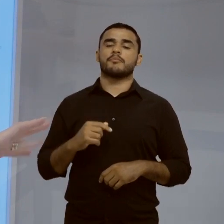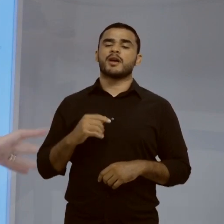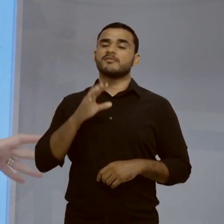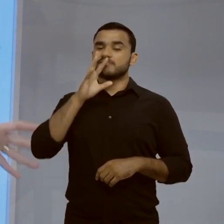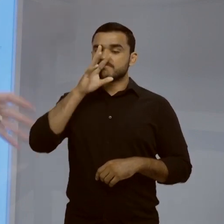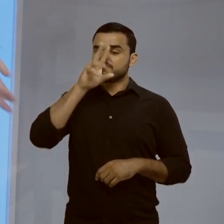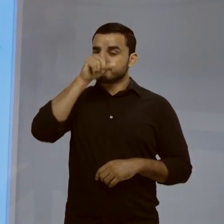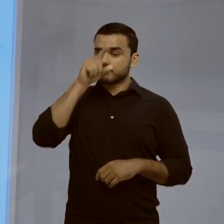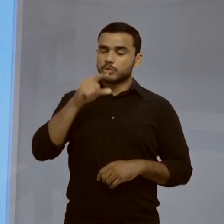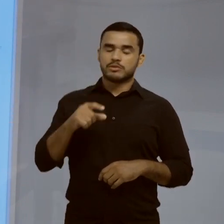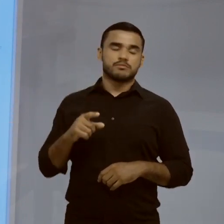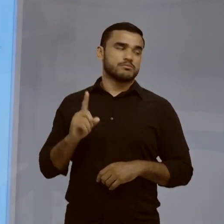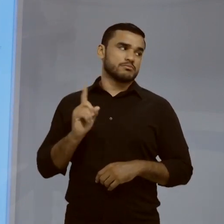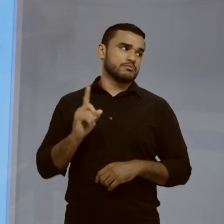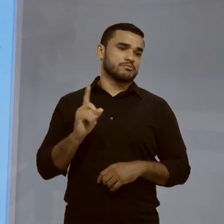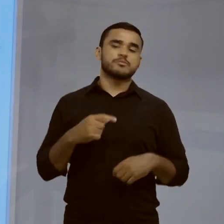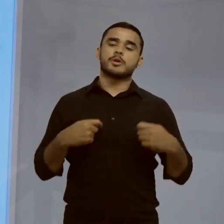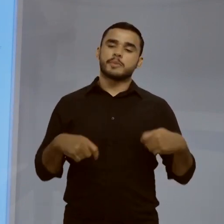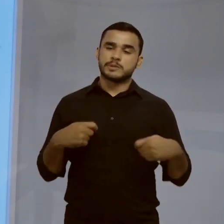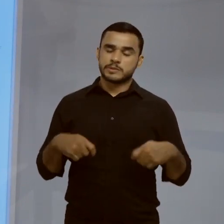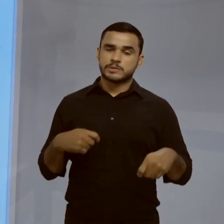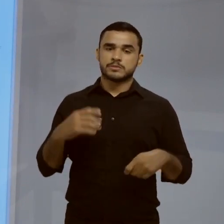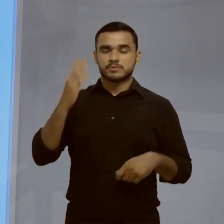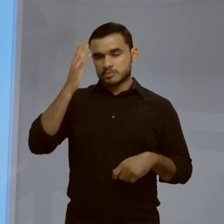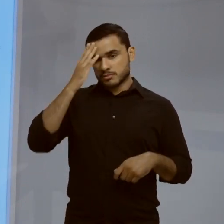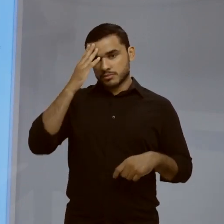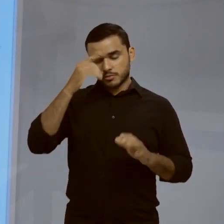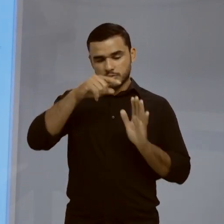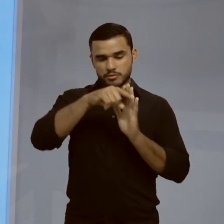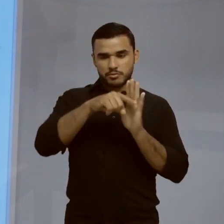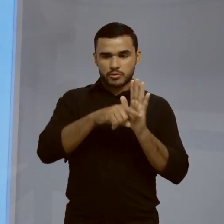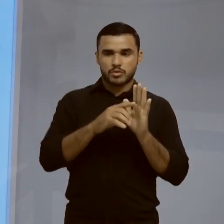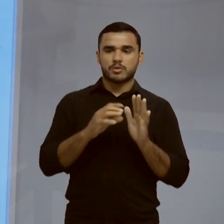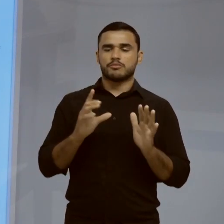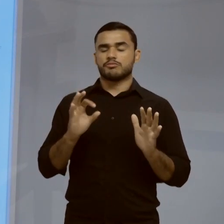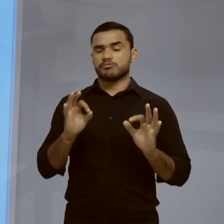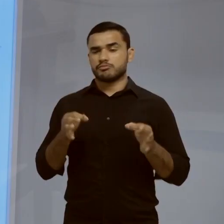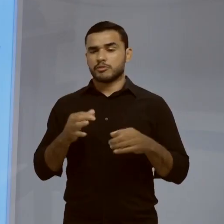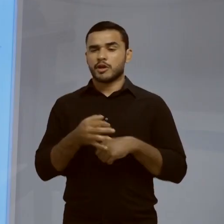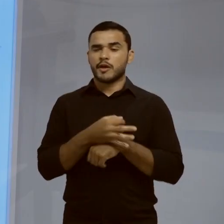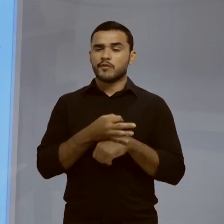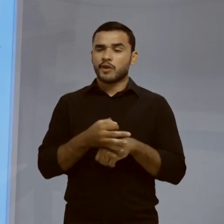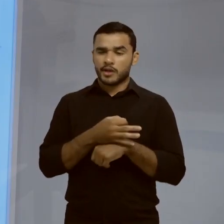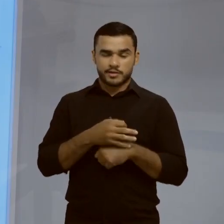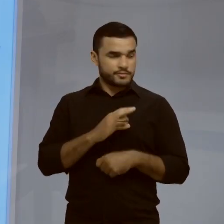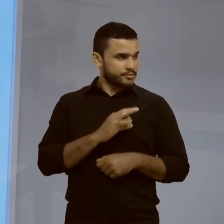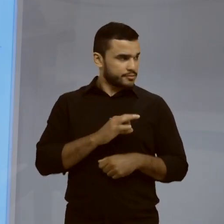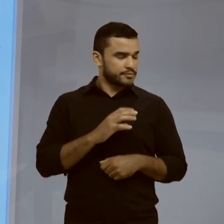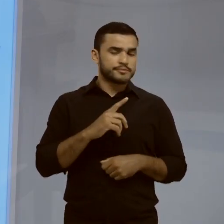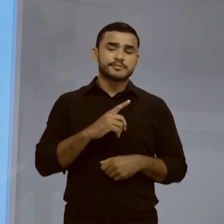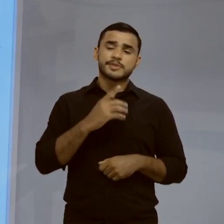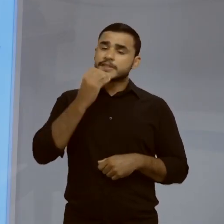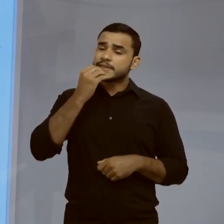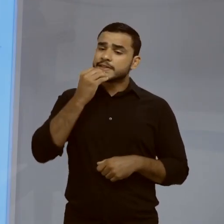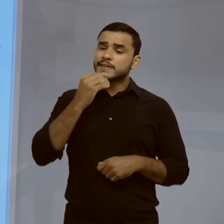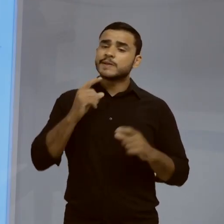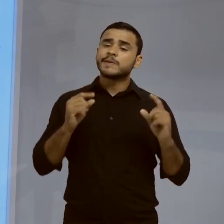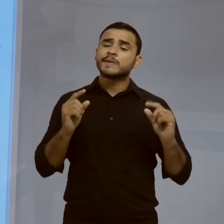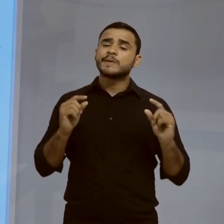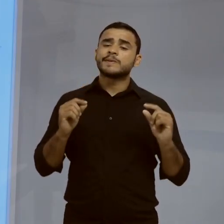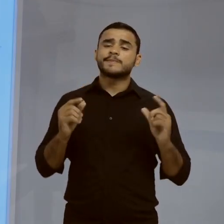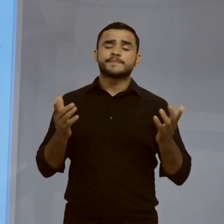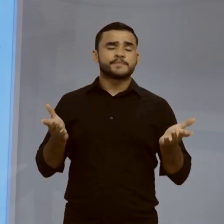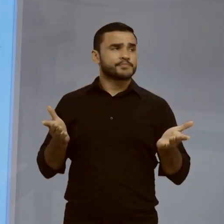balde de vez. Sim, então, dentro dessa programação de lazer, de férias para essa meninada, é preciso que ali,